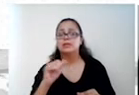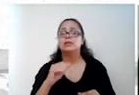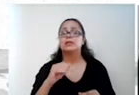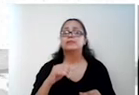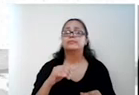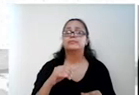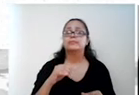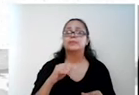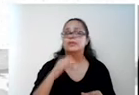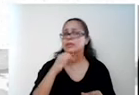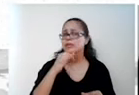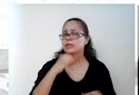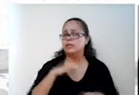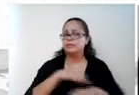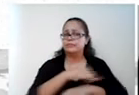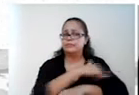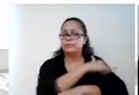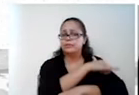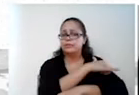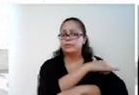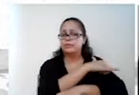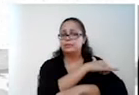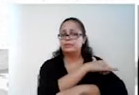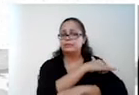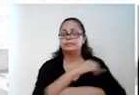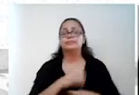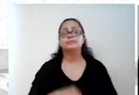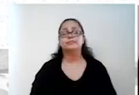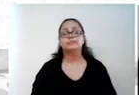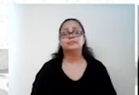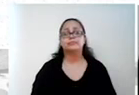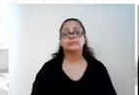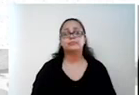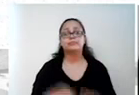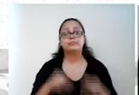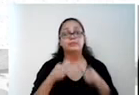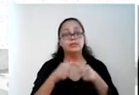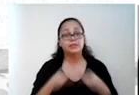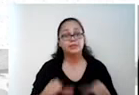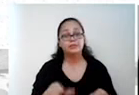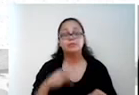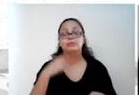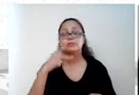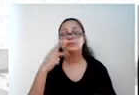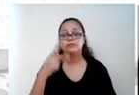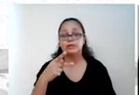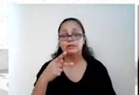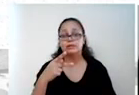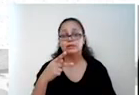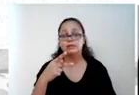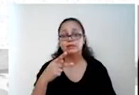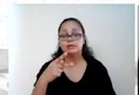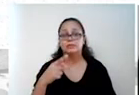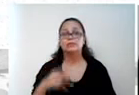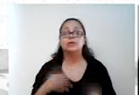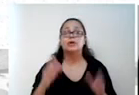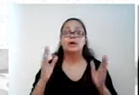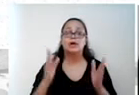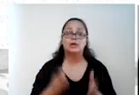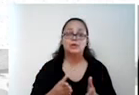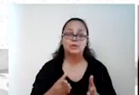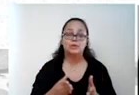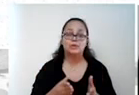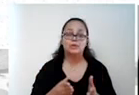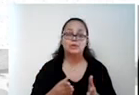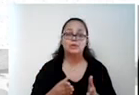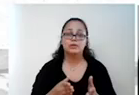formada por ceras é cutícula. Bom, estamos agora falando nessa aula das pteridófitas, que são plantas que possuem